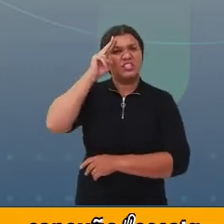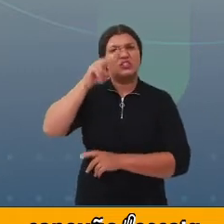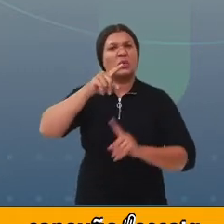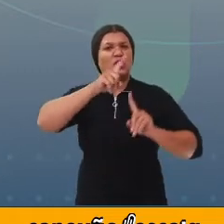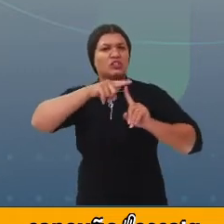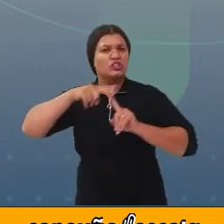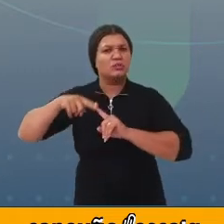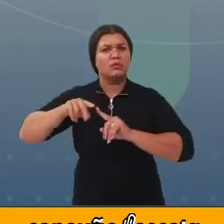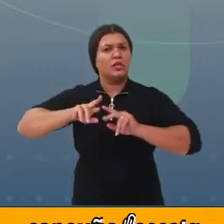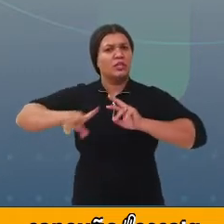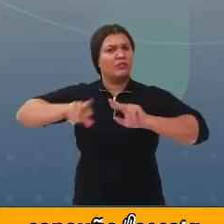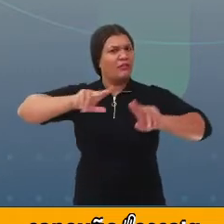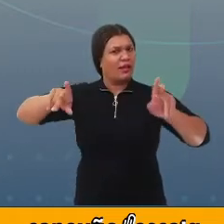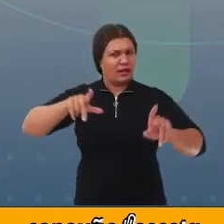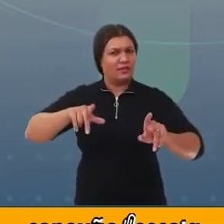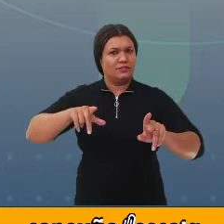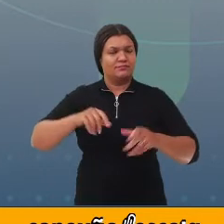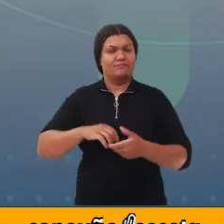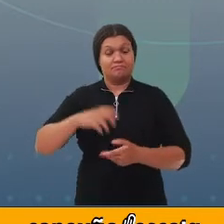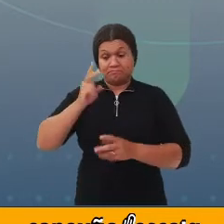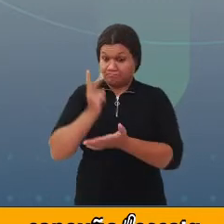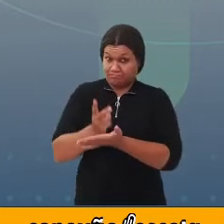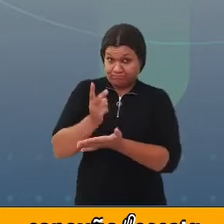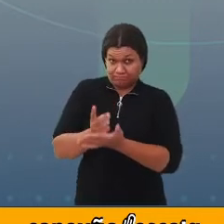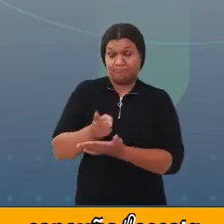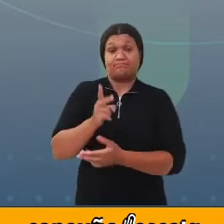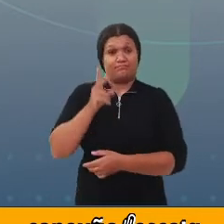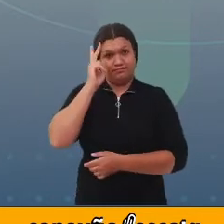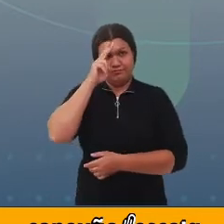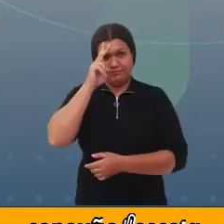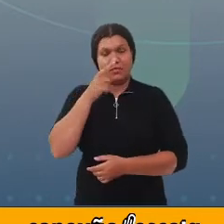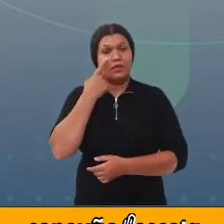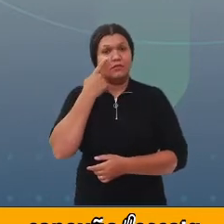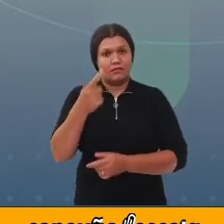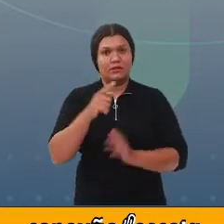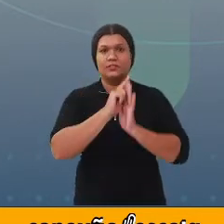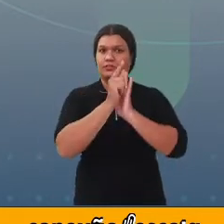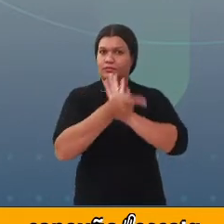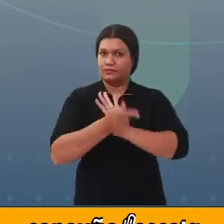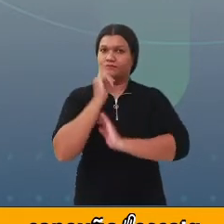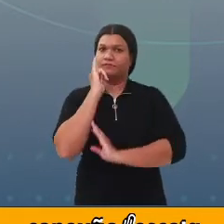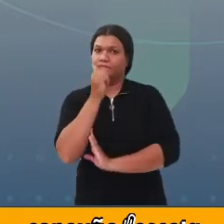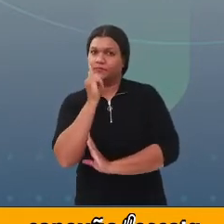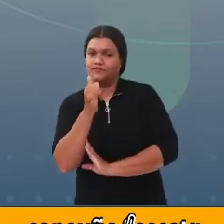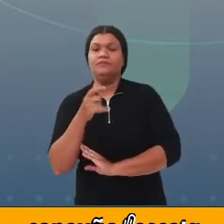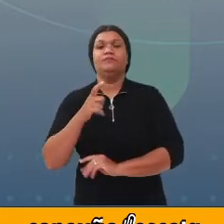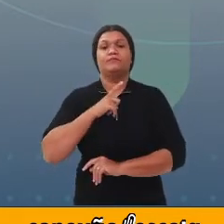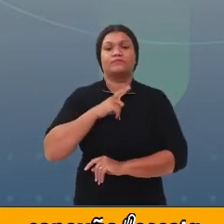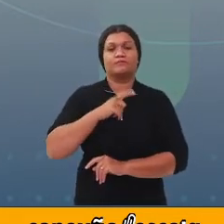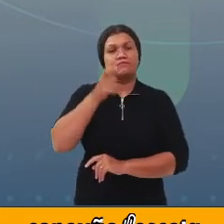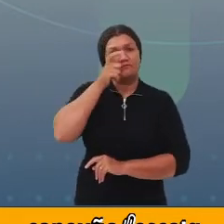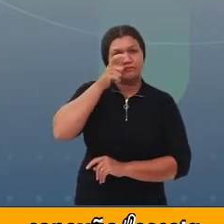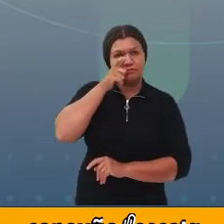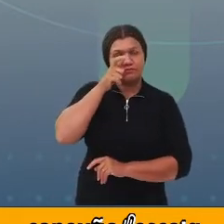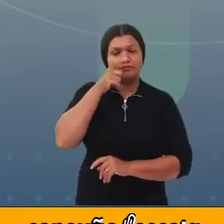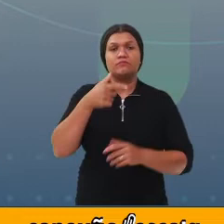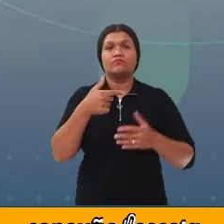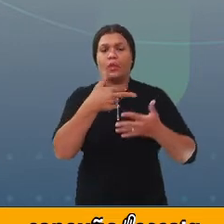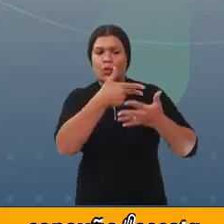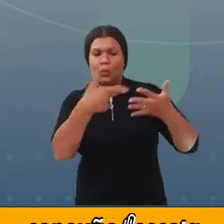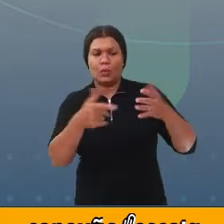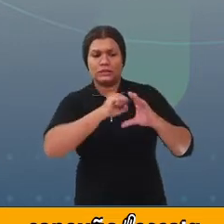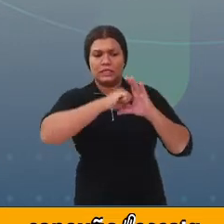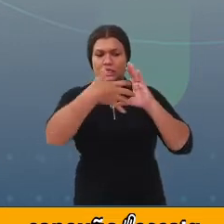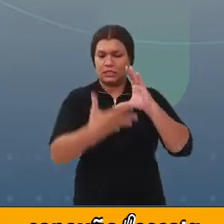uma mesma história. Vamos então observar o gênero conto, observando elementos que